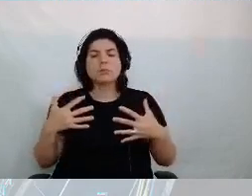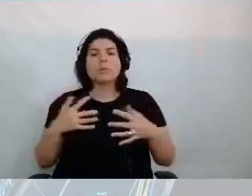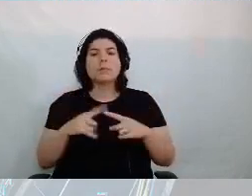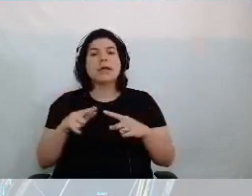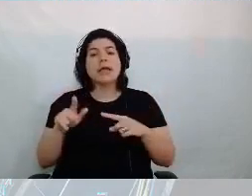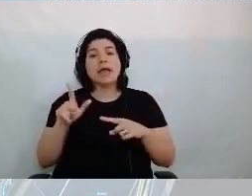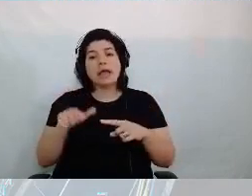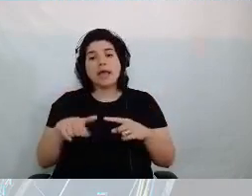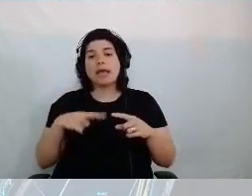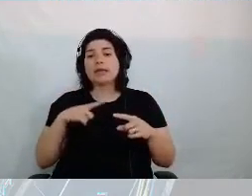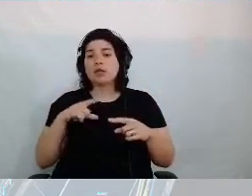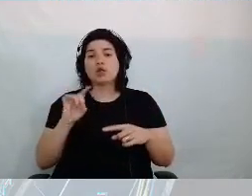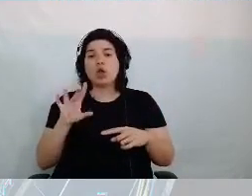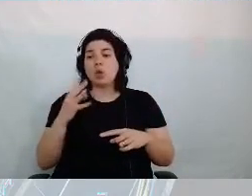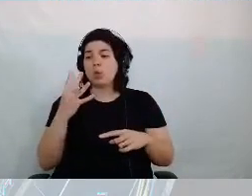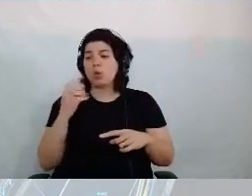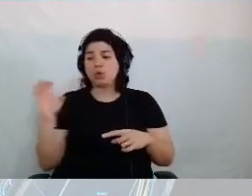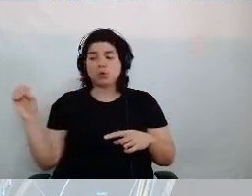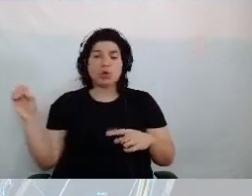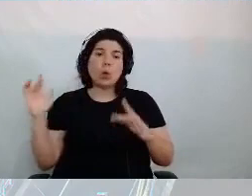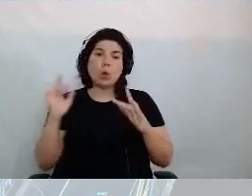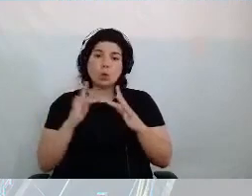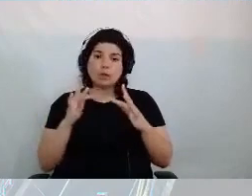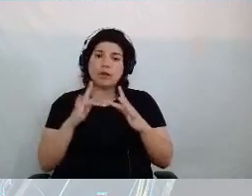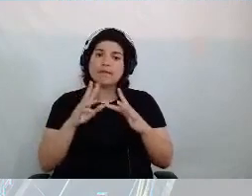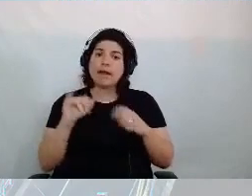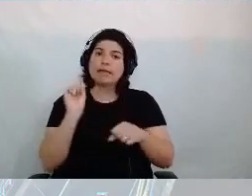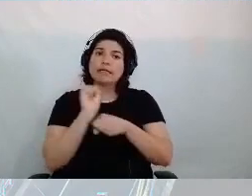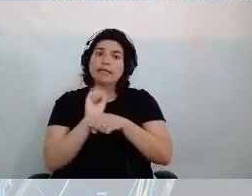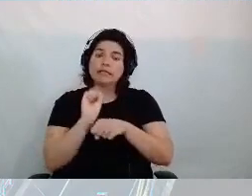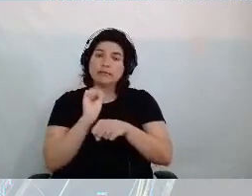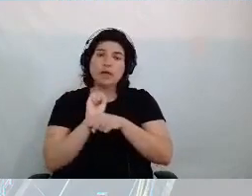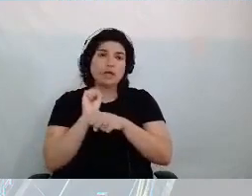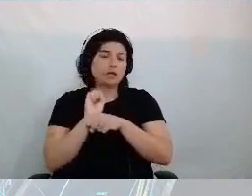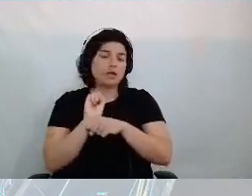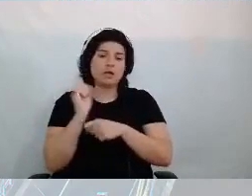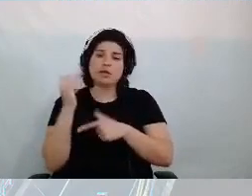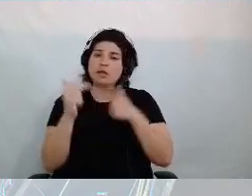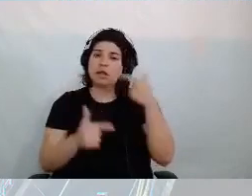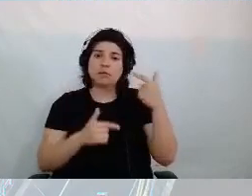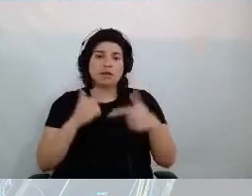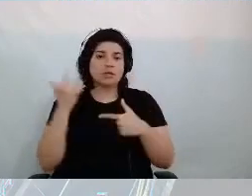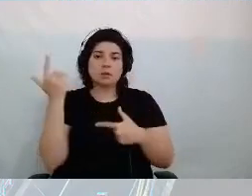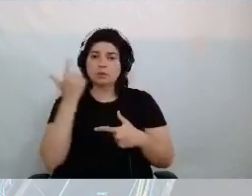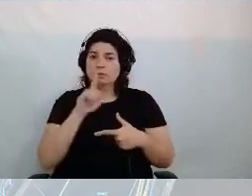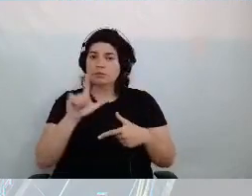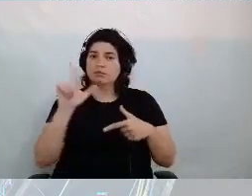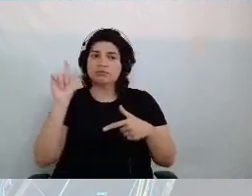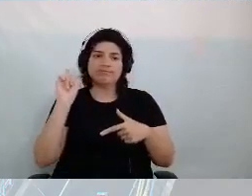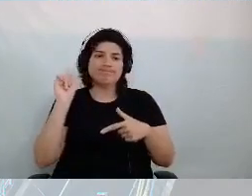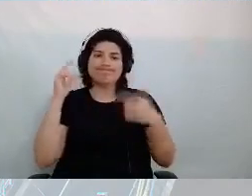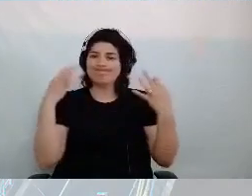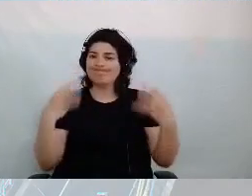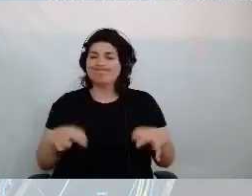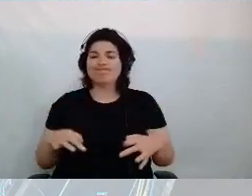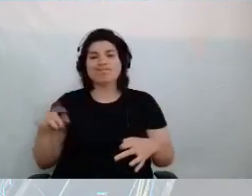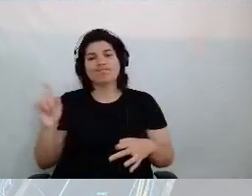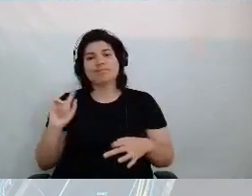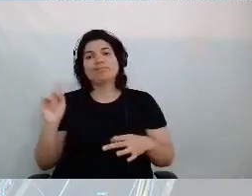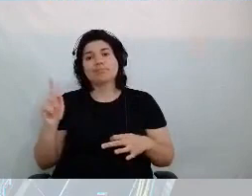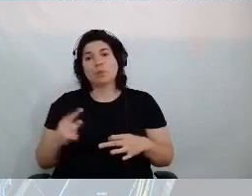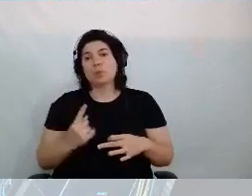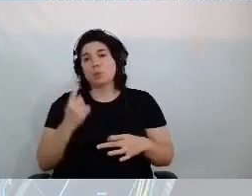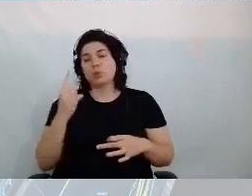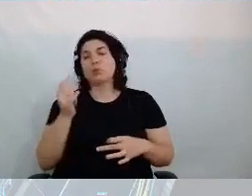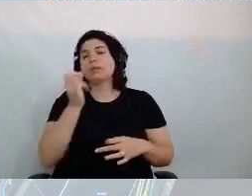400 conexões. Vai ficar esperando, ele não vai conseguir trabalhar da maneira adequada. Então, essas são questões que um teste de performance